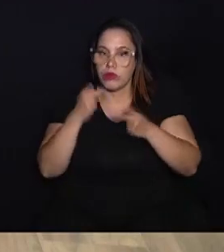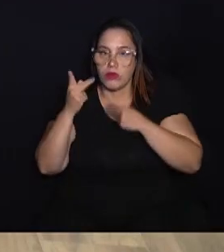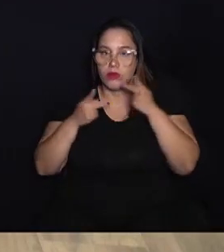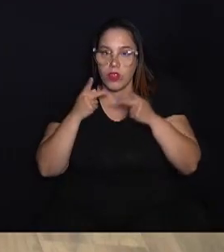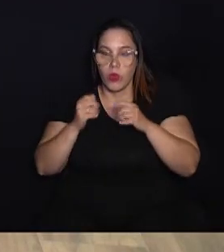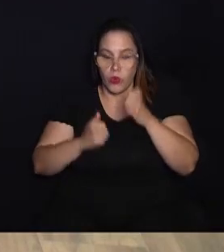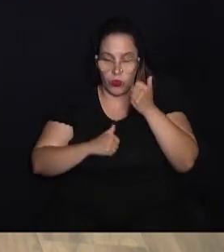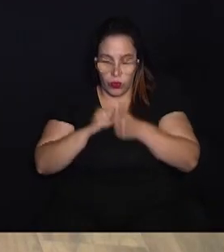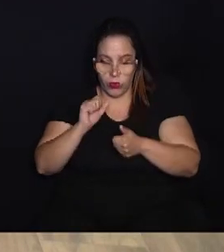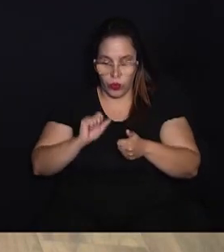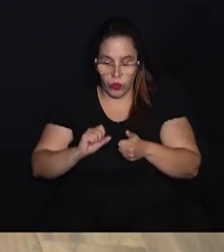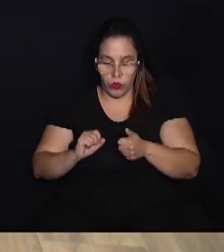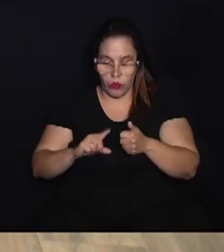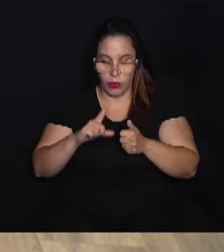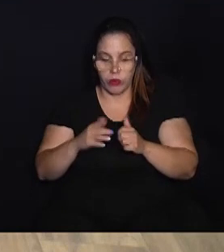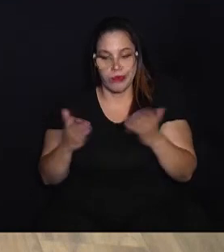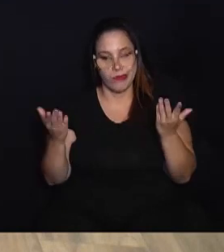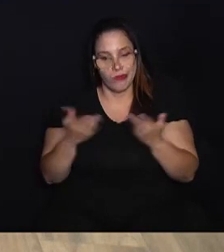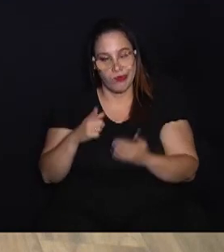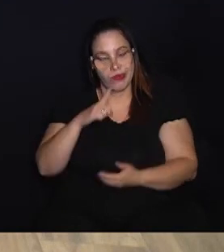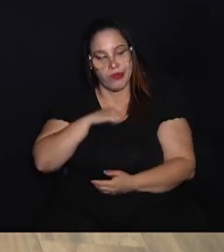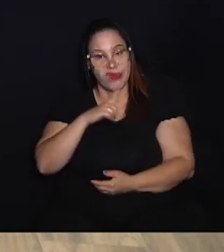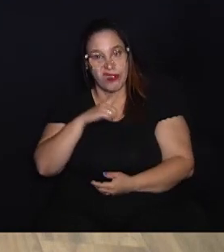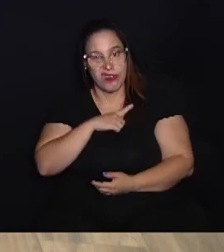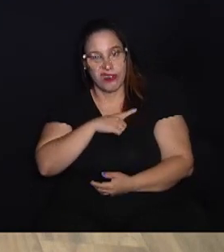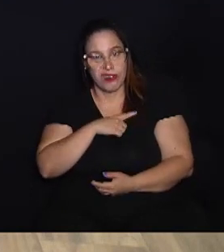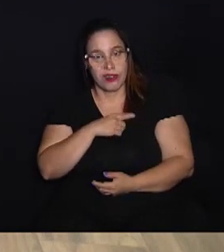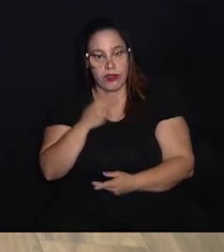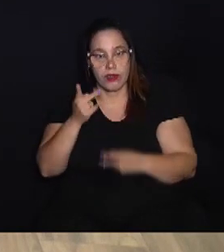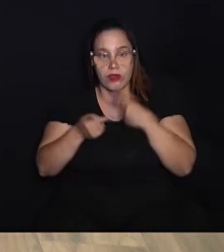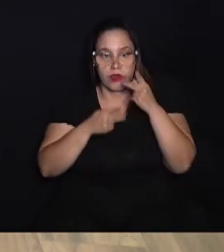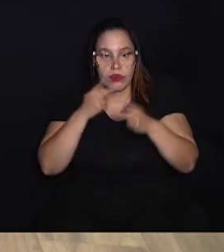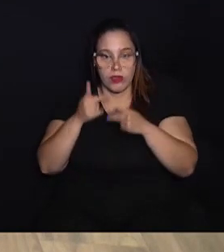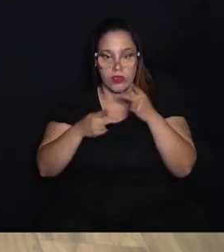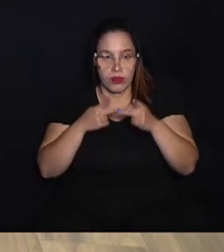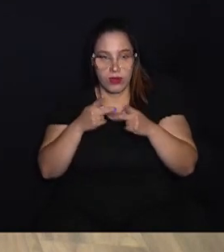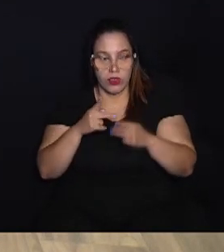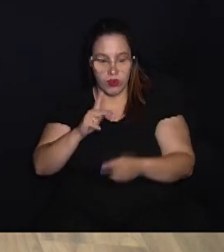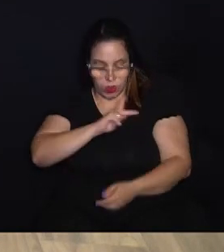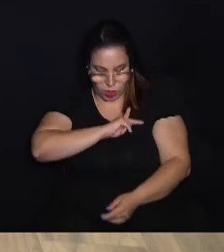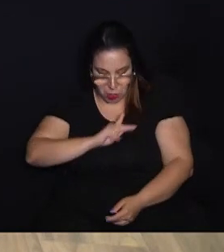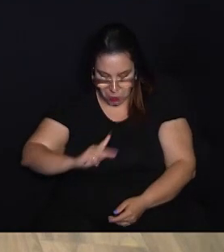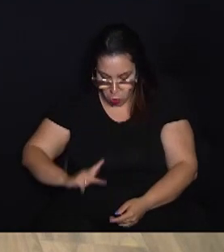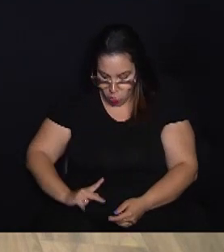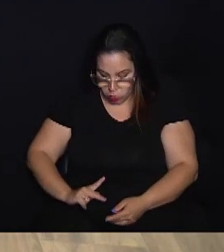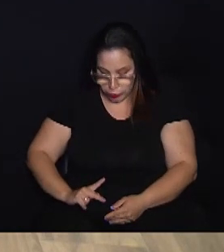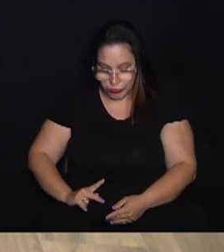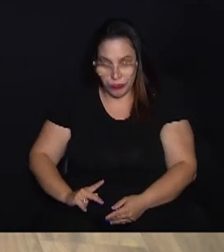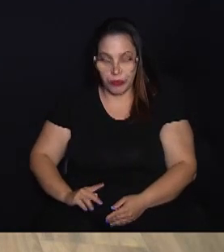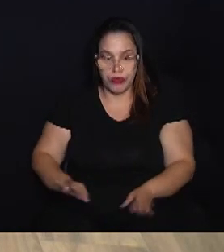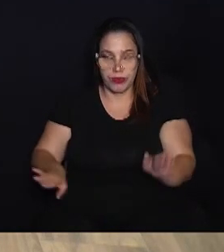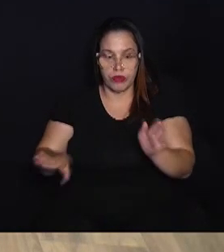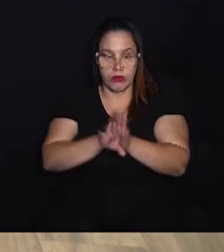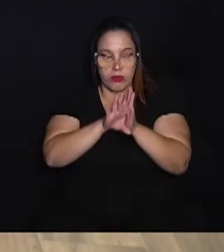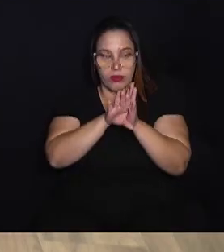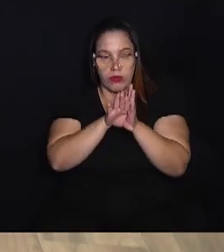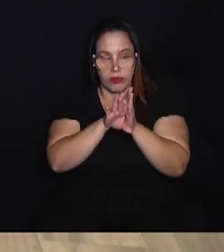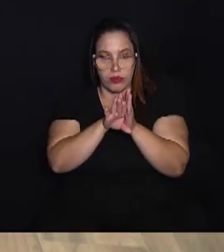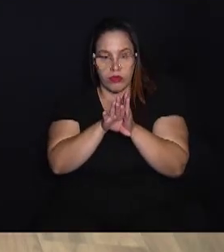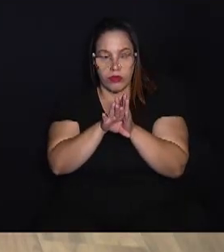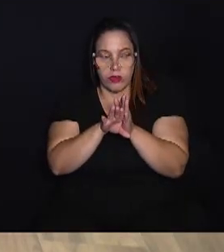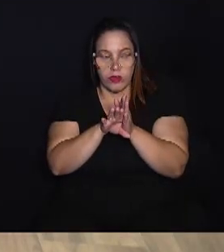sobre futebol, gente. Hoje a gente tem, começando falando aqui sobre a Ponte Preta, que entra em campo